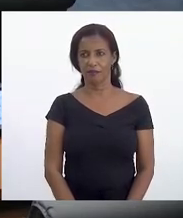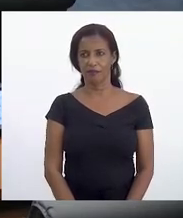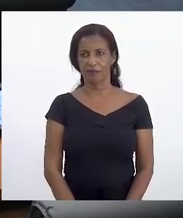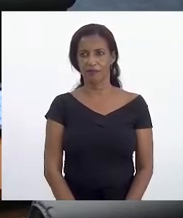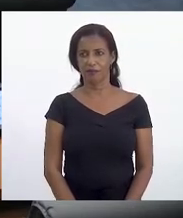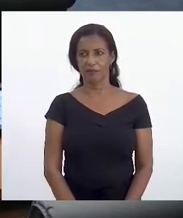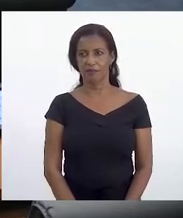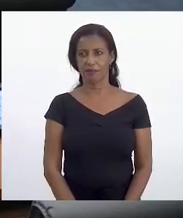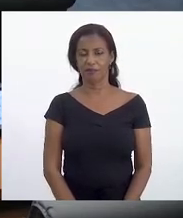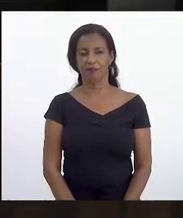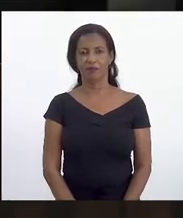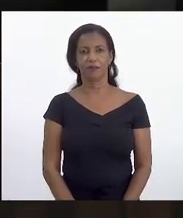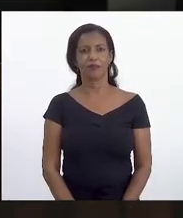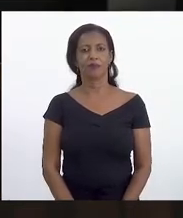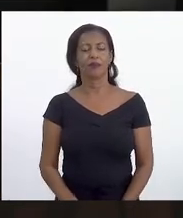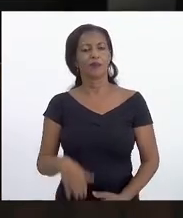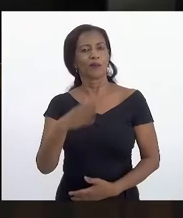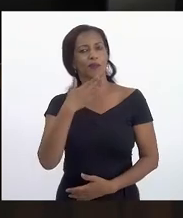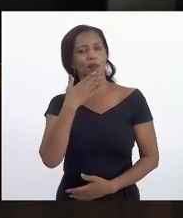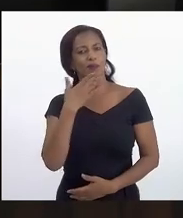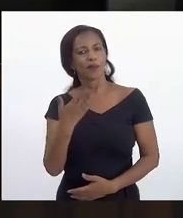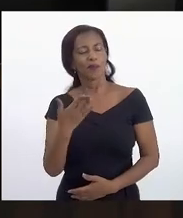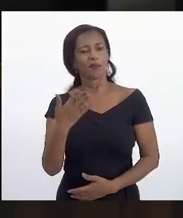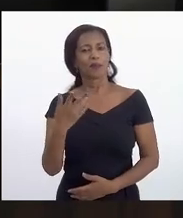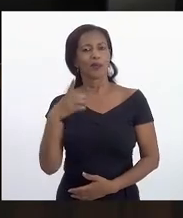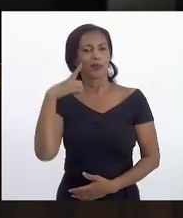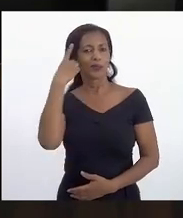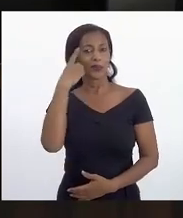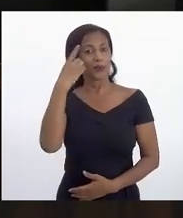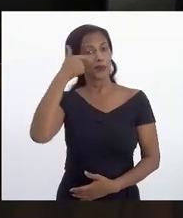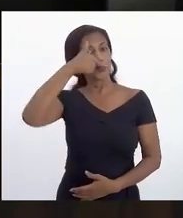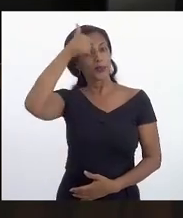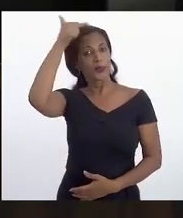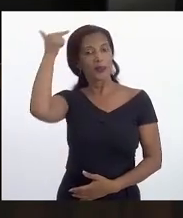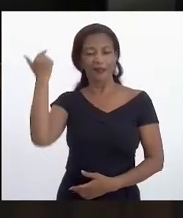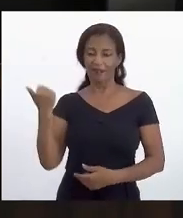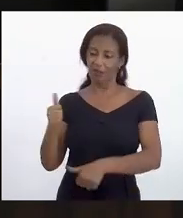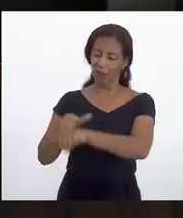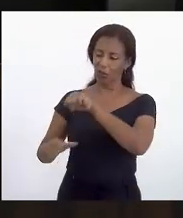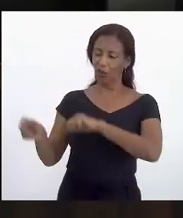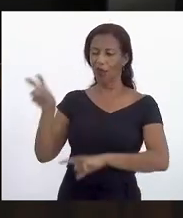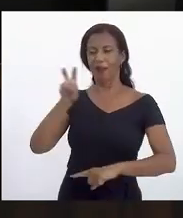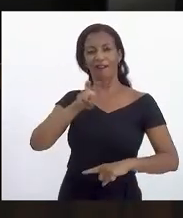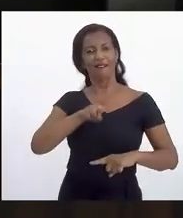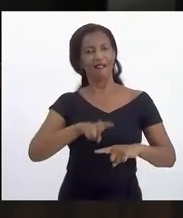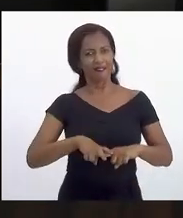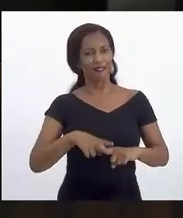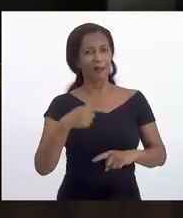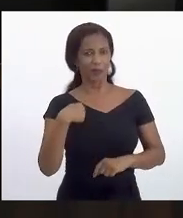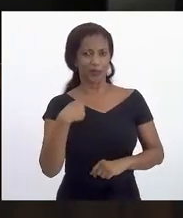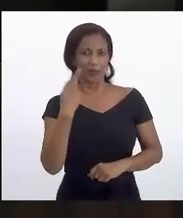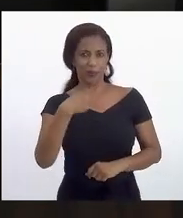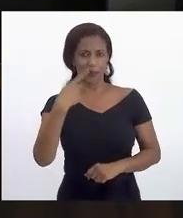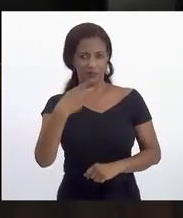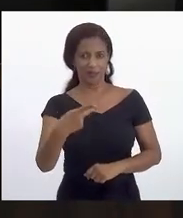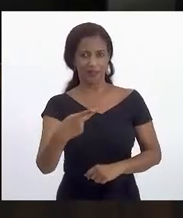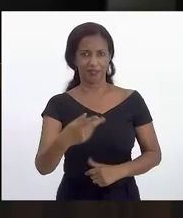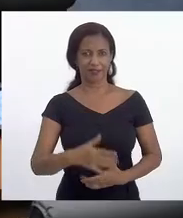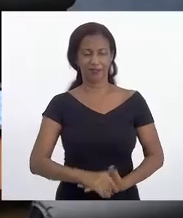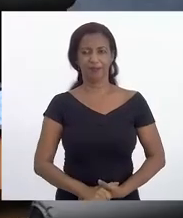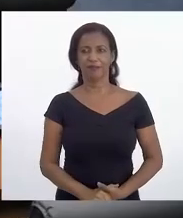eu solicito ao Nobre Deputado Luiz Paulo que assuma a presidência para que eu possa fazer uso da